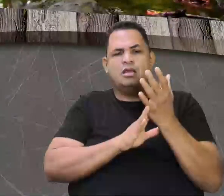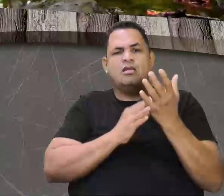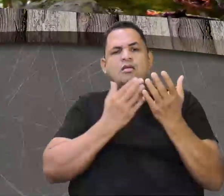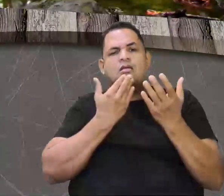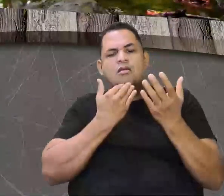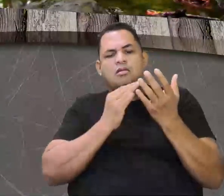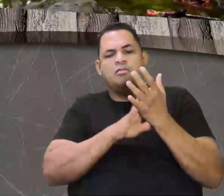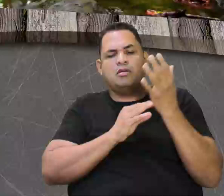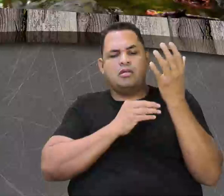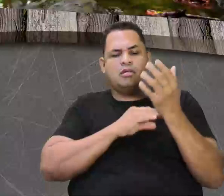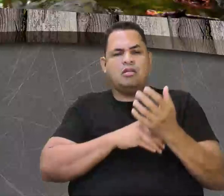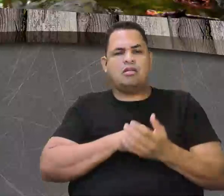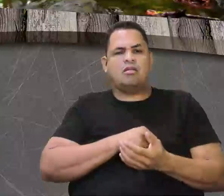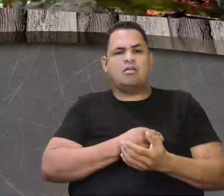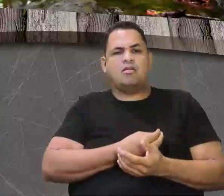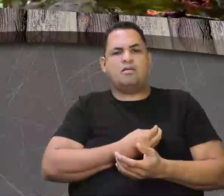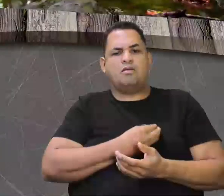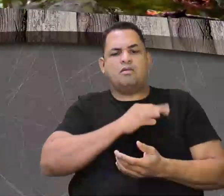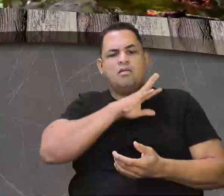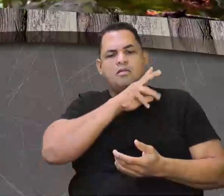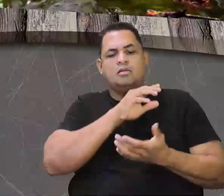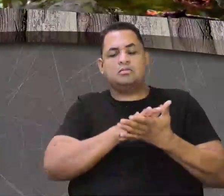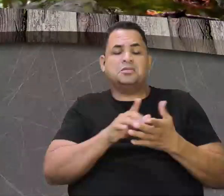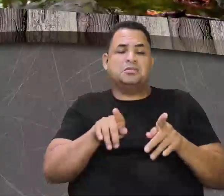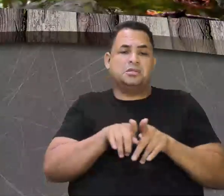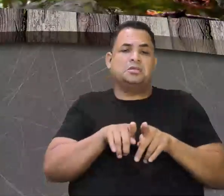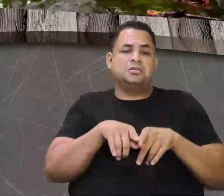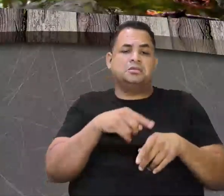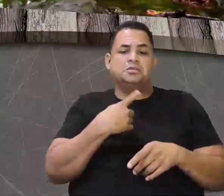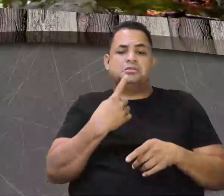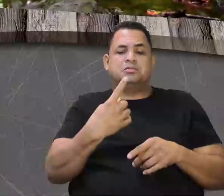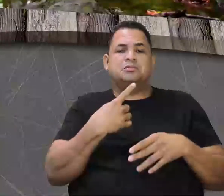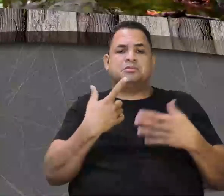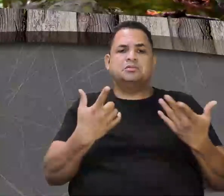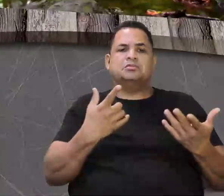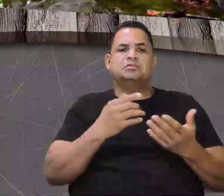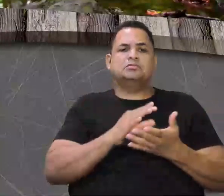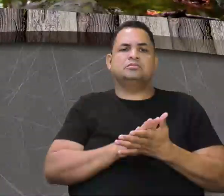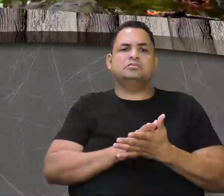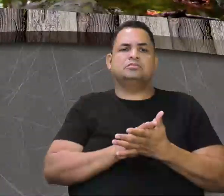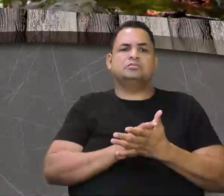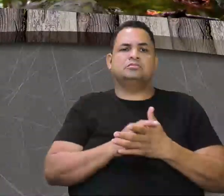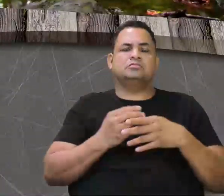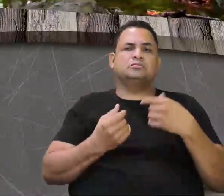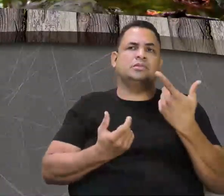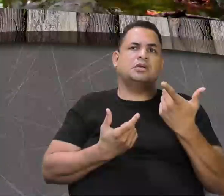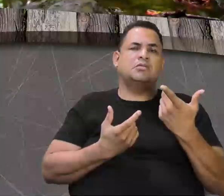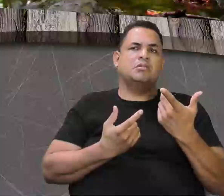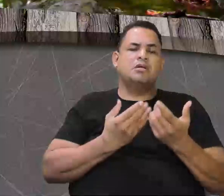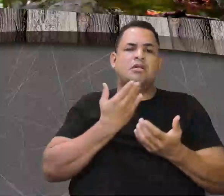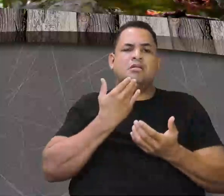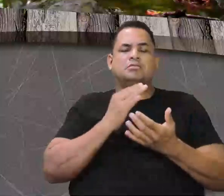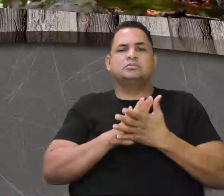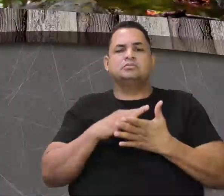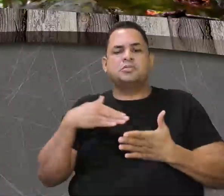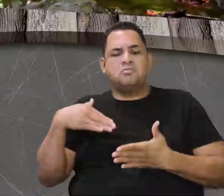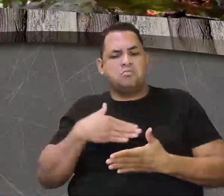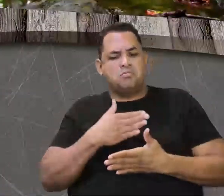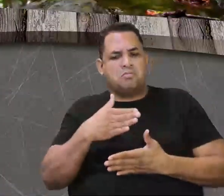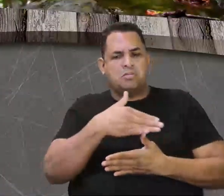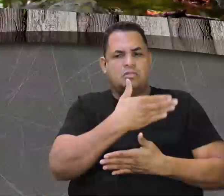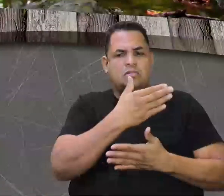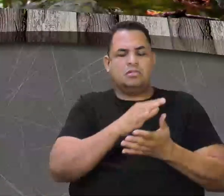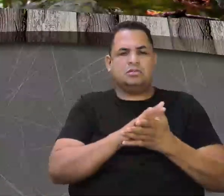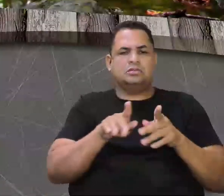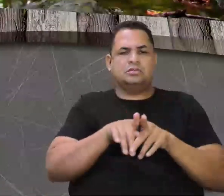alimentando dentro dessa cadeia, inclusive eu e você, quando nós nos alimentamos de algum peixe, ou se você estiver num